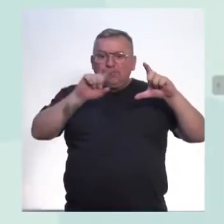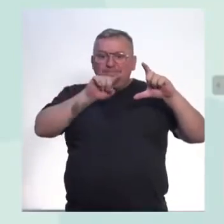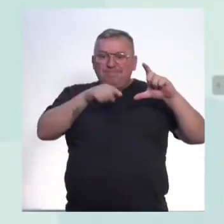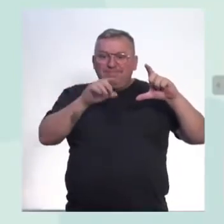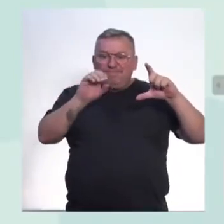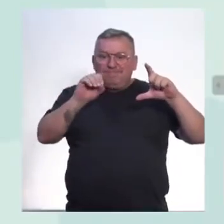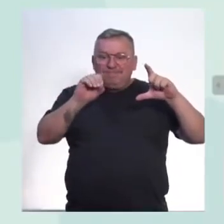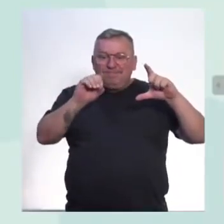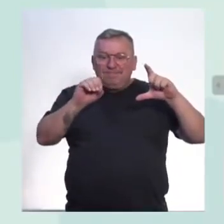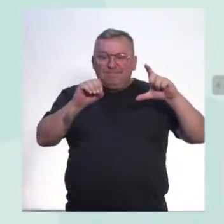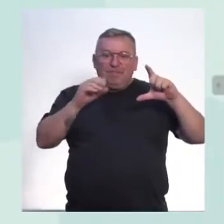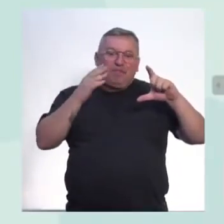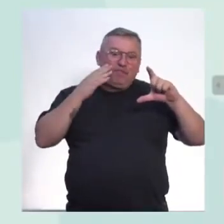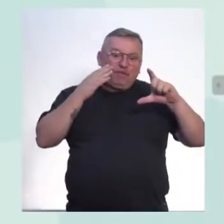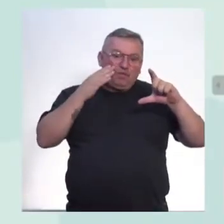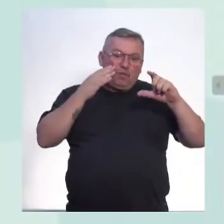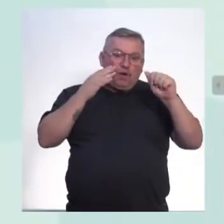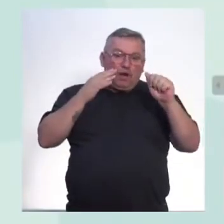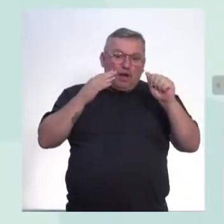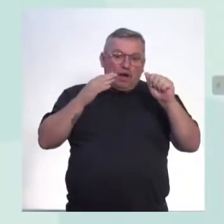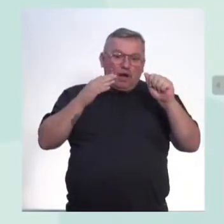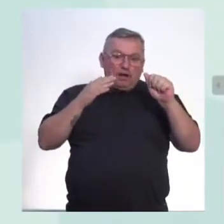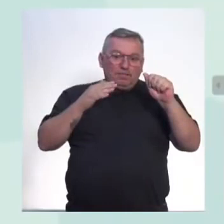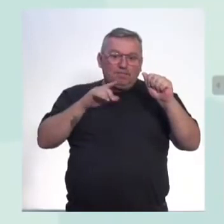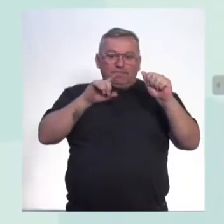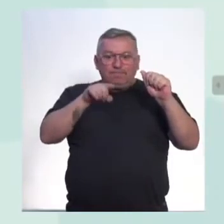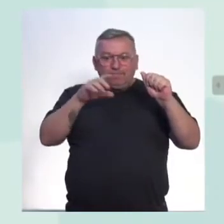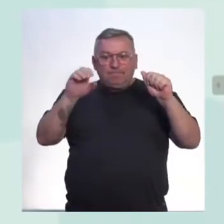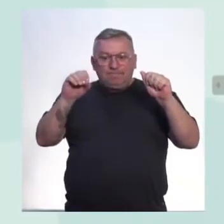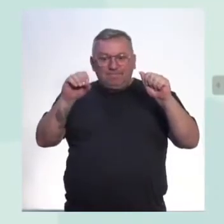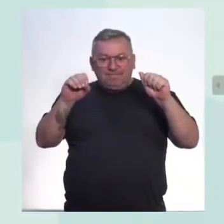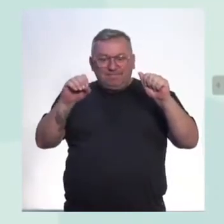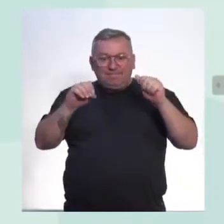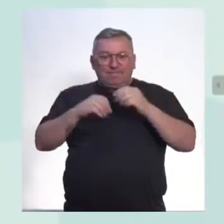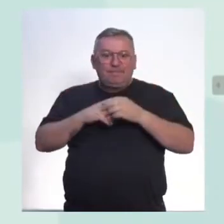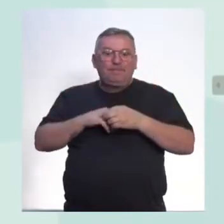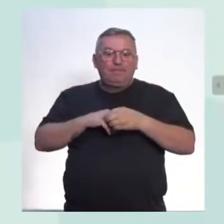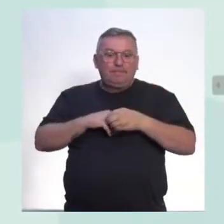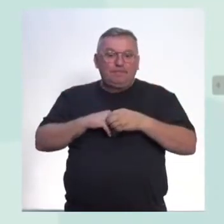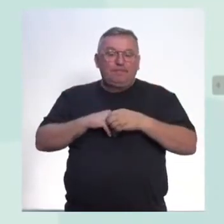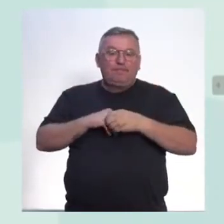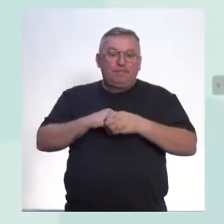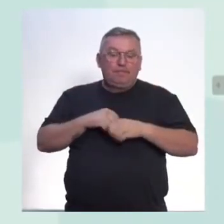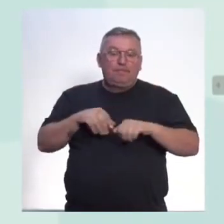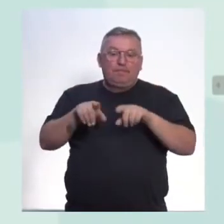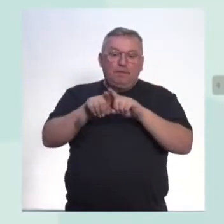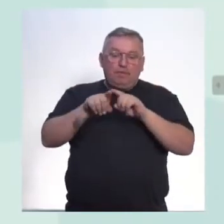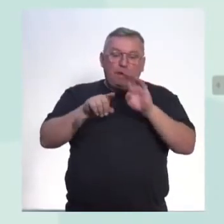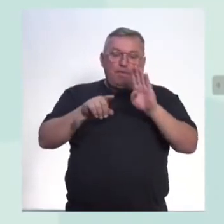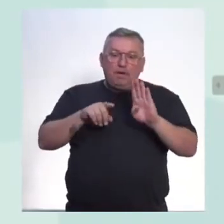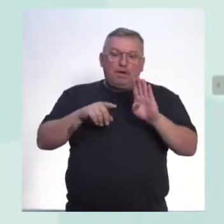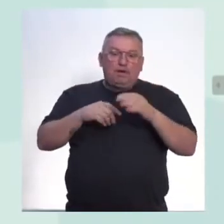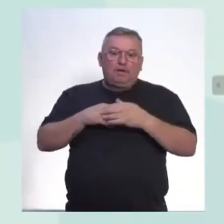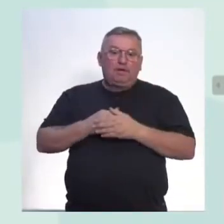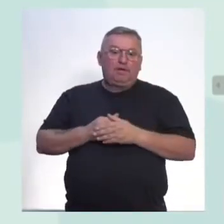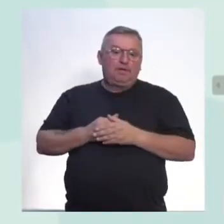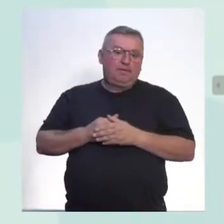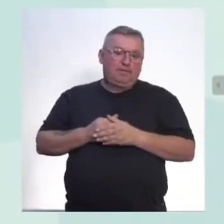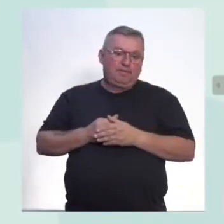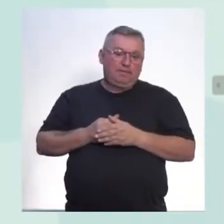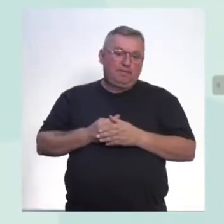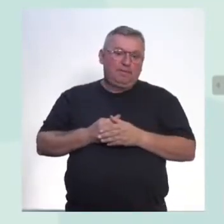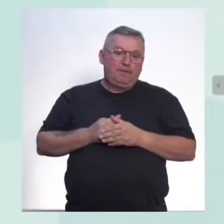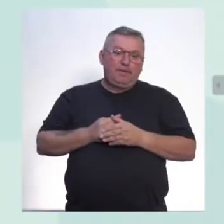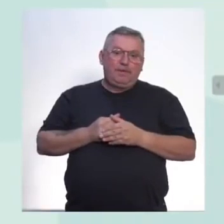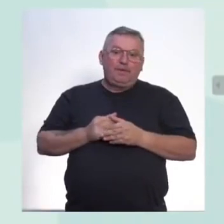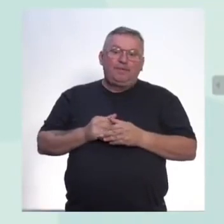quer saber as coordenadas do ponto A, tá ok? Lembrando que ele tem um x e tem um y, tá ok? As coordenadas